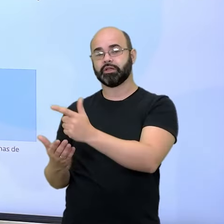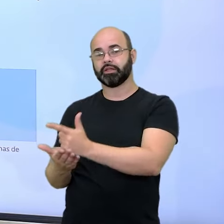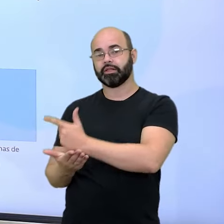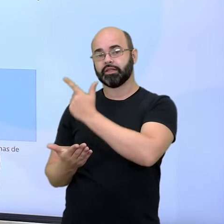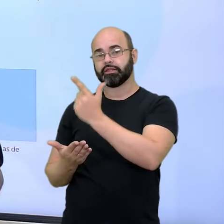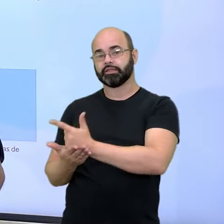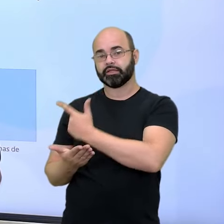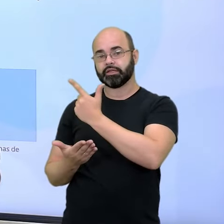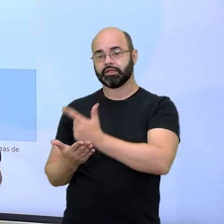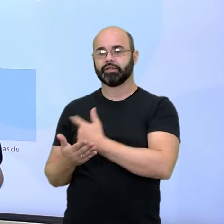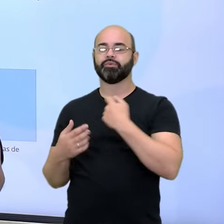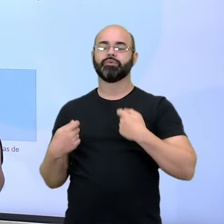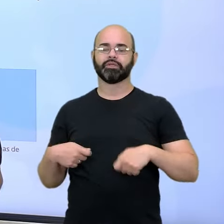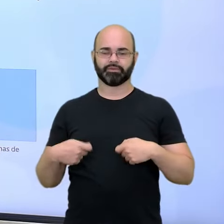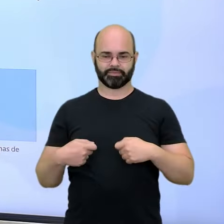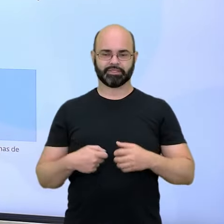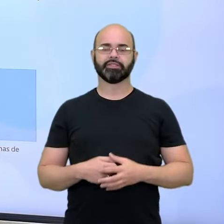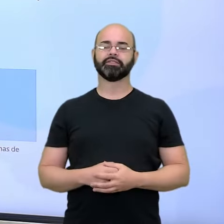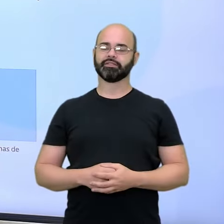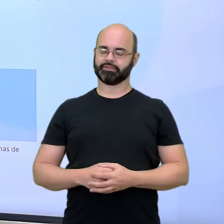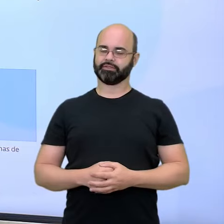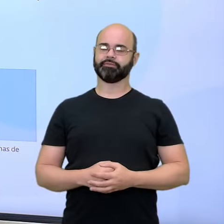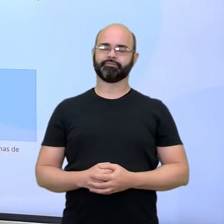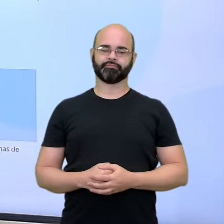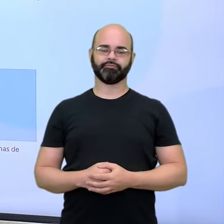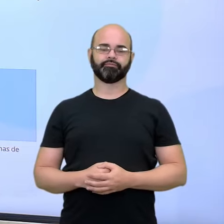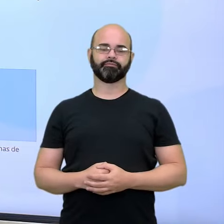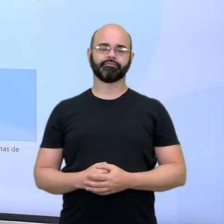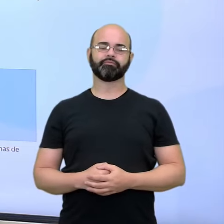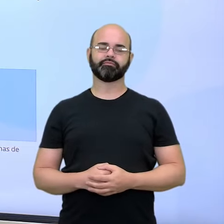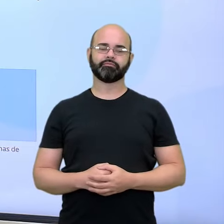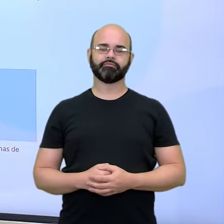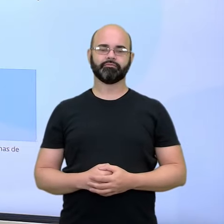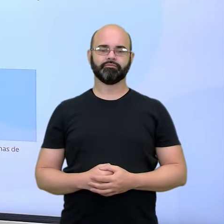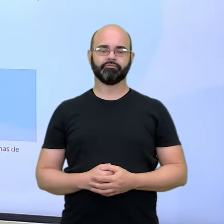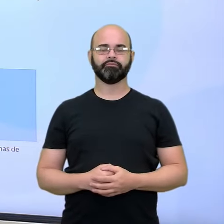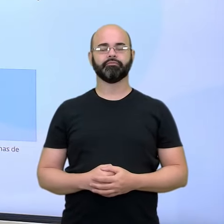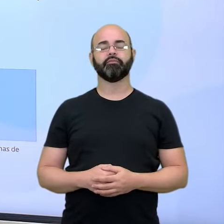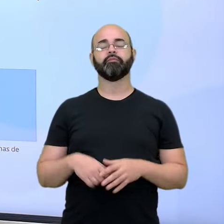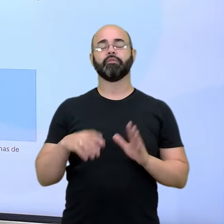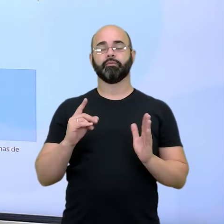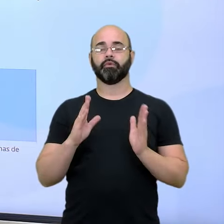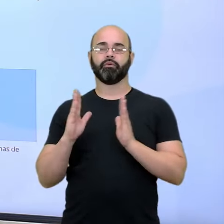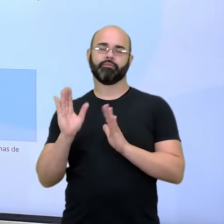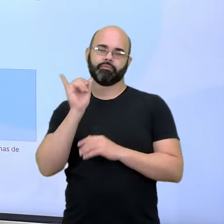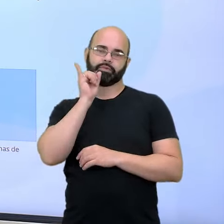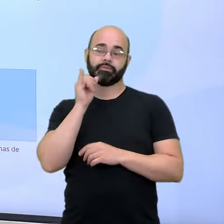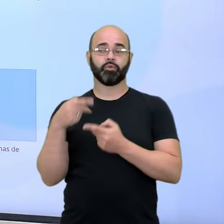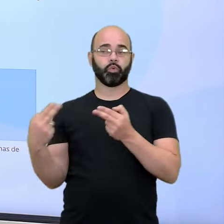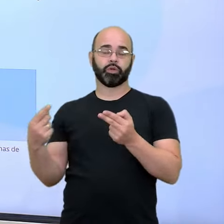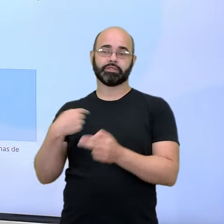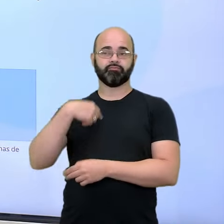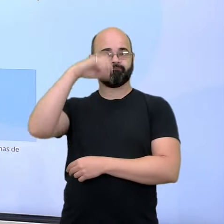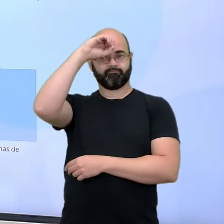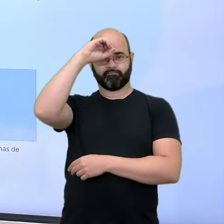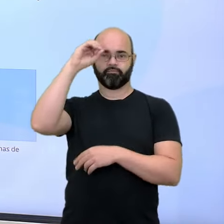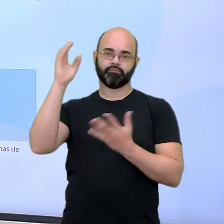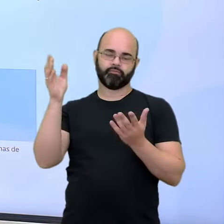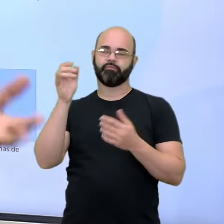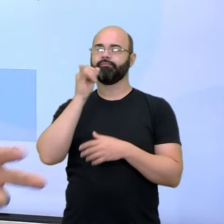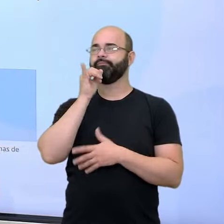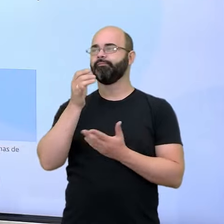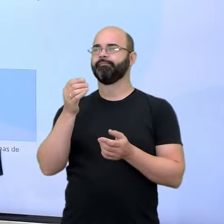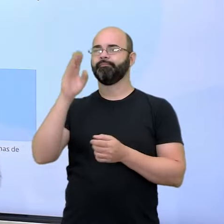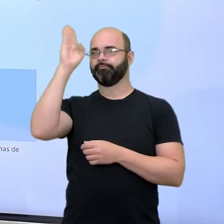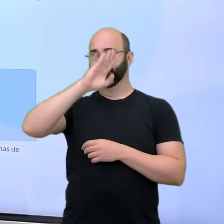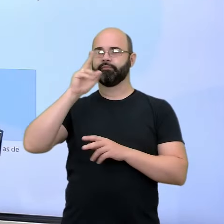Ou seja, uma coisa é você não saber de algo. Por exemplo, olha, eu não sabia que a maioria da